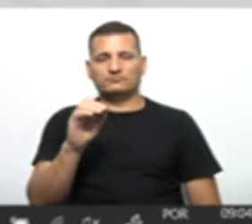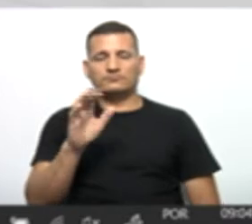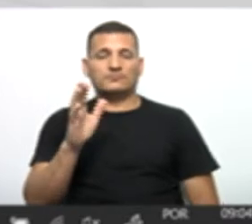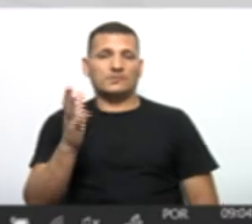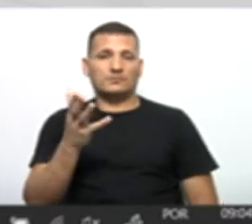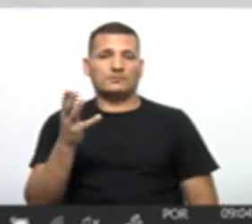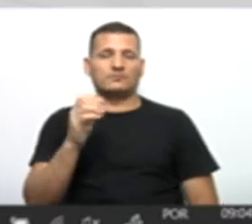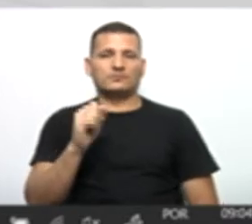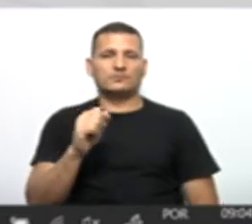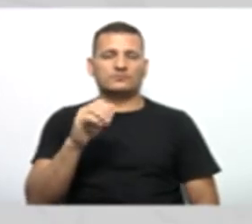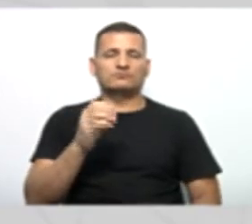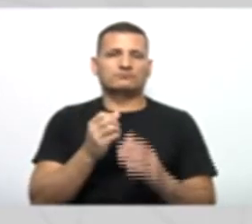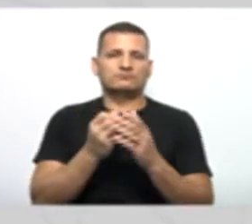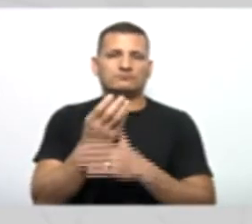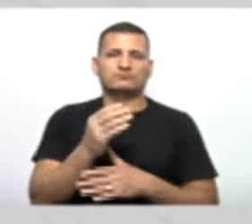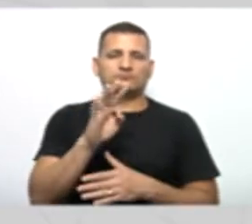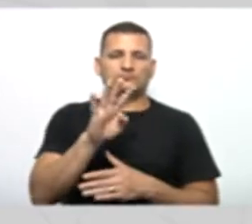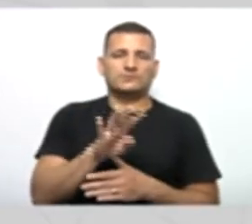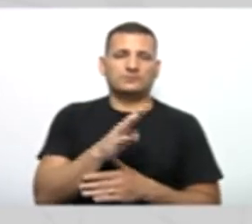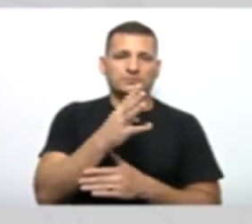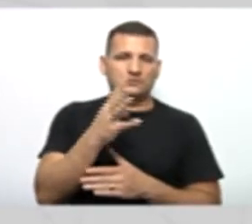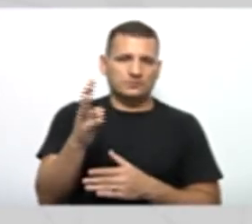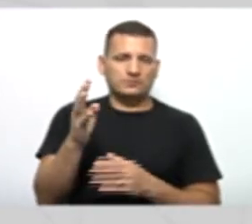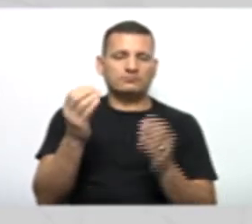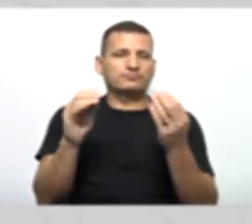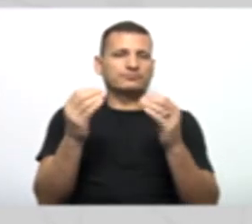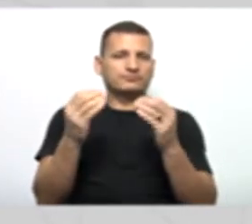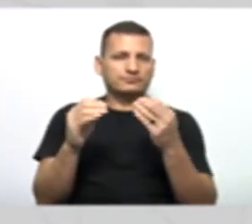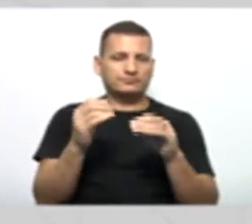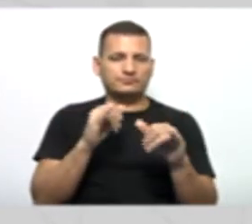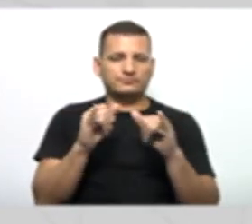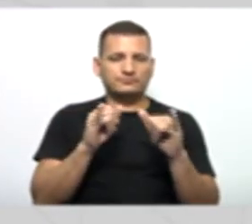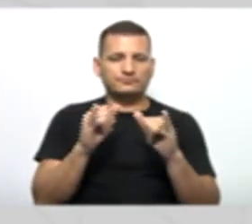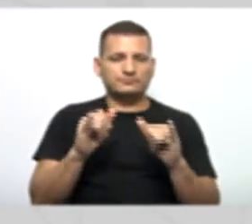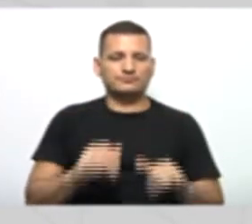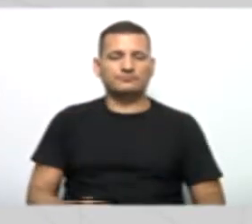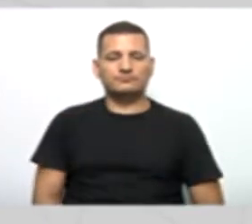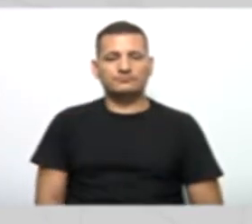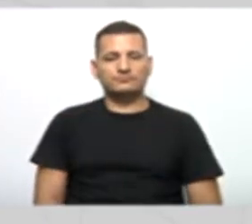trabalhar dentro dessa tabela cadastro. Vamos lá.